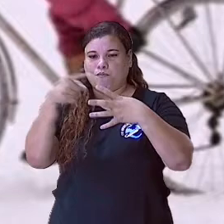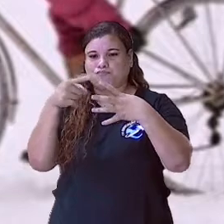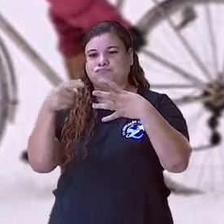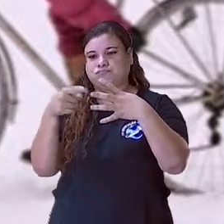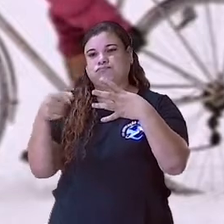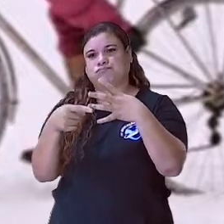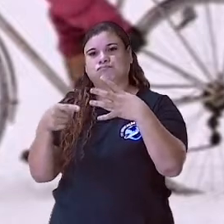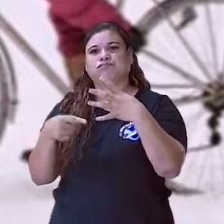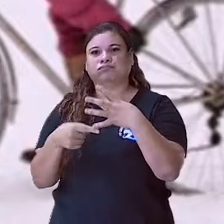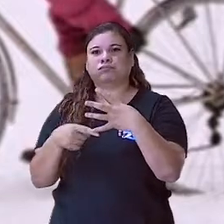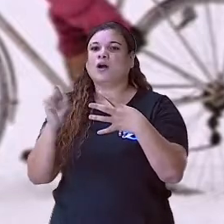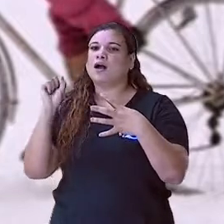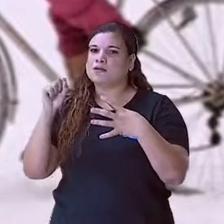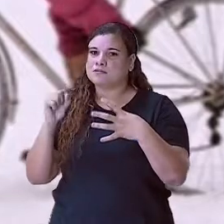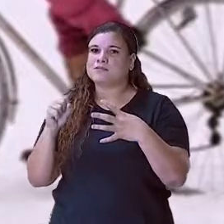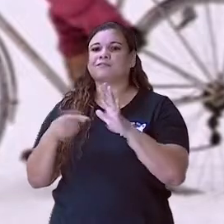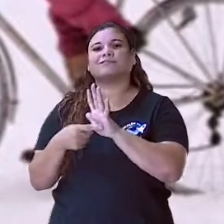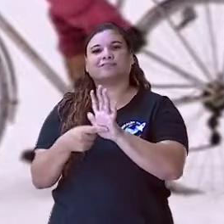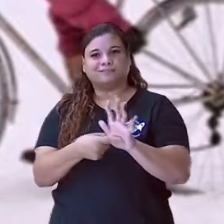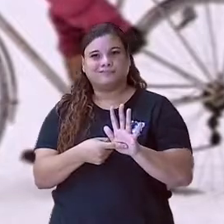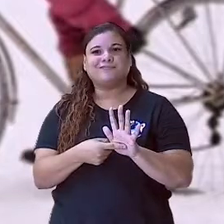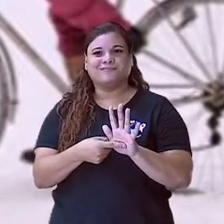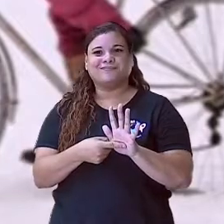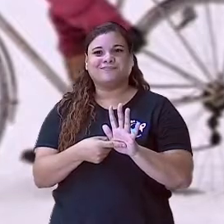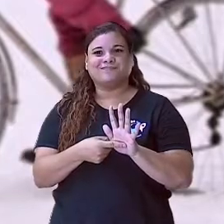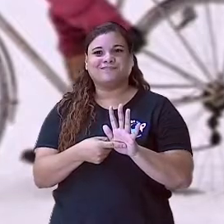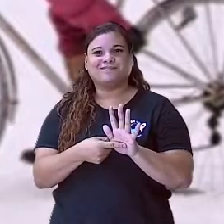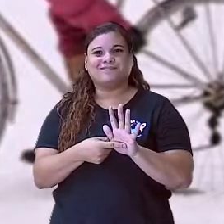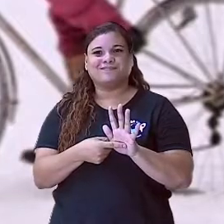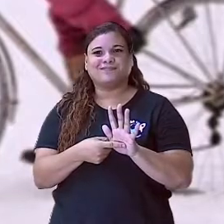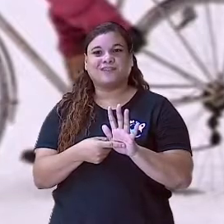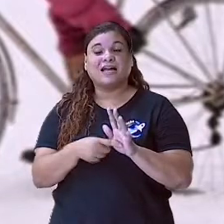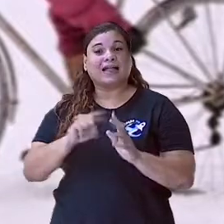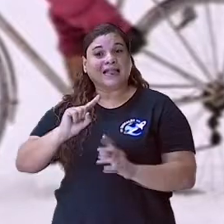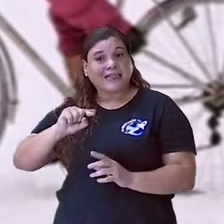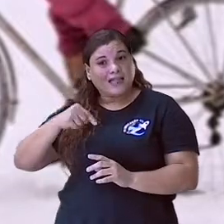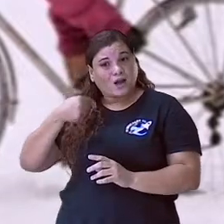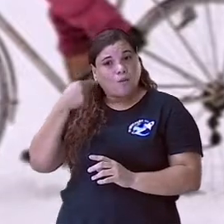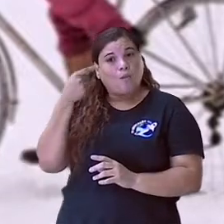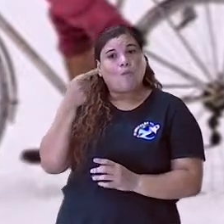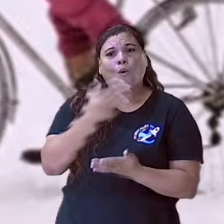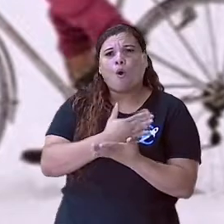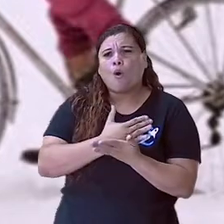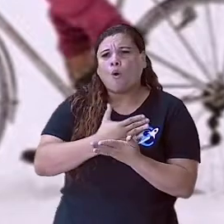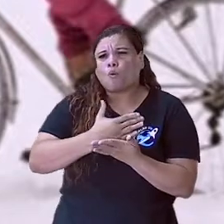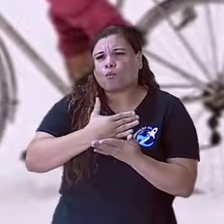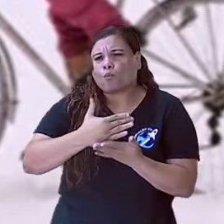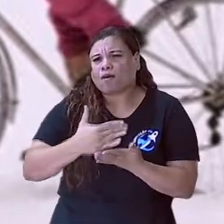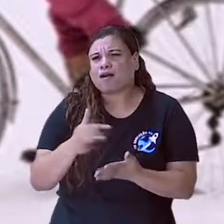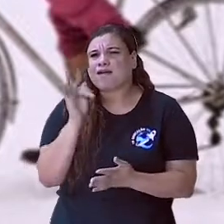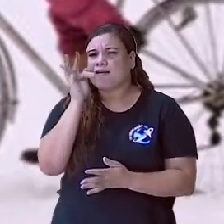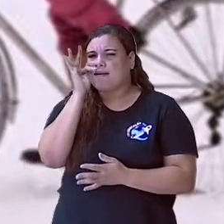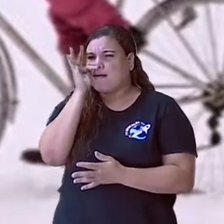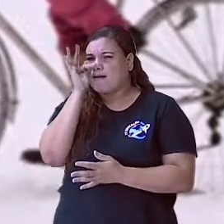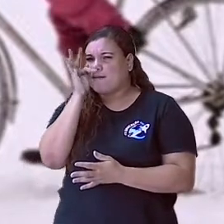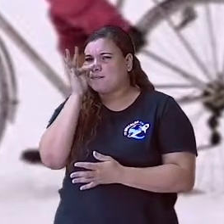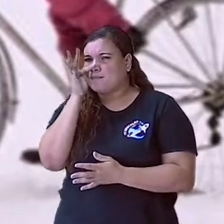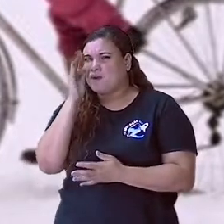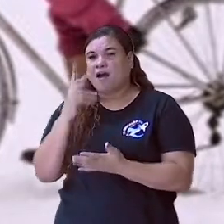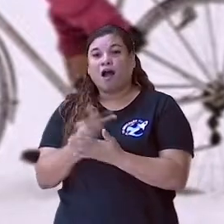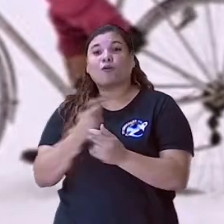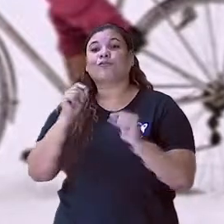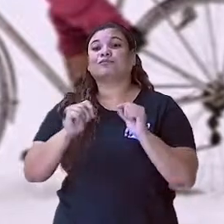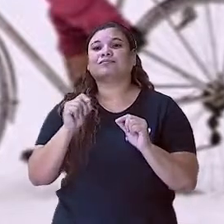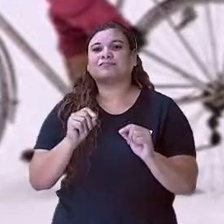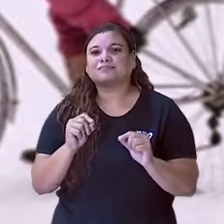as árvores que perderam as folhas, aí quando voltar na primavera, elas vão se